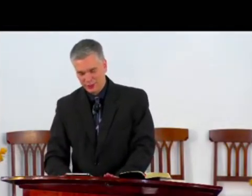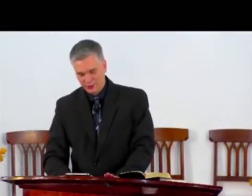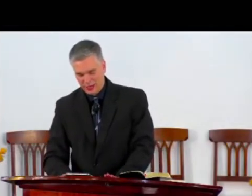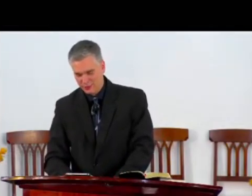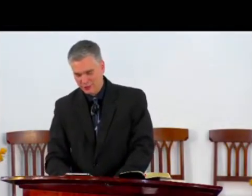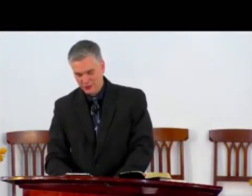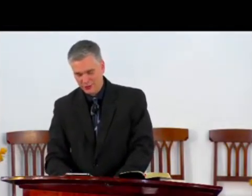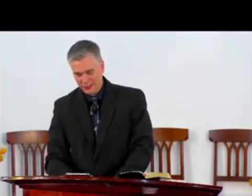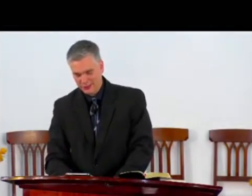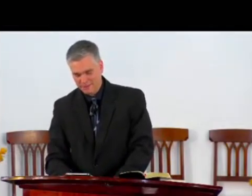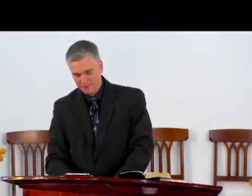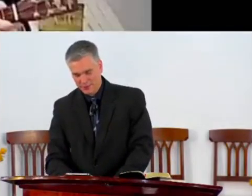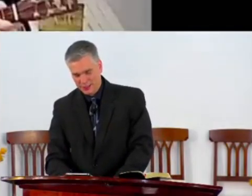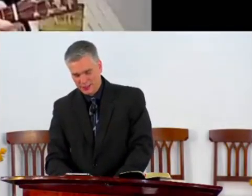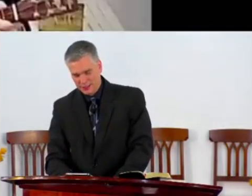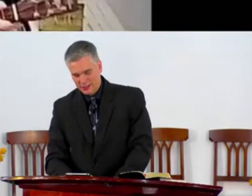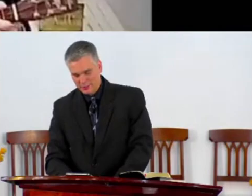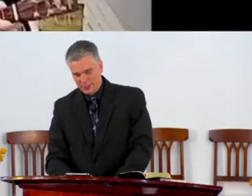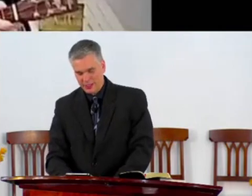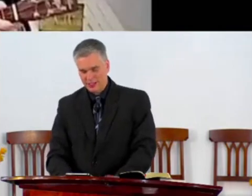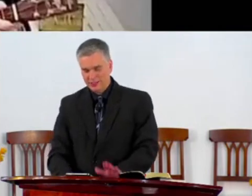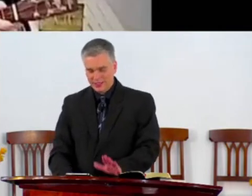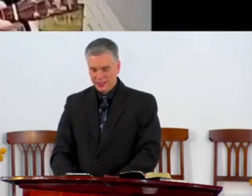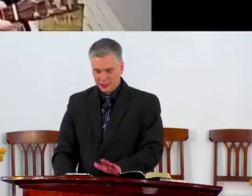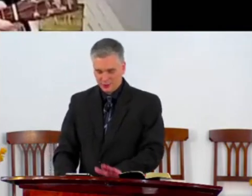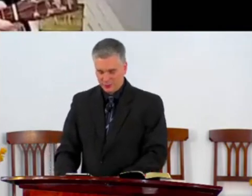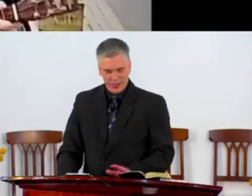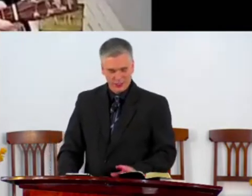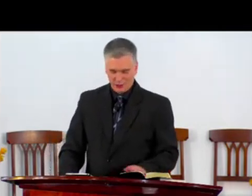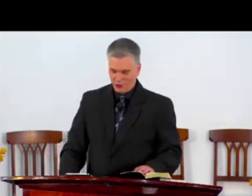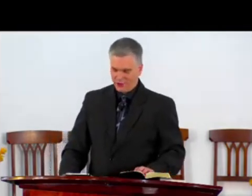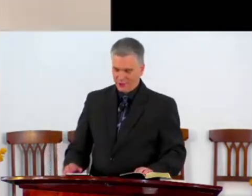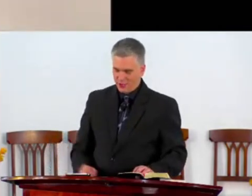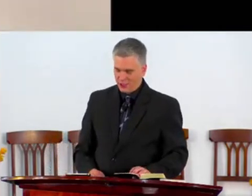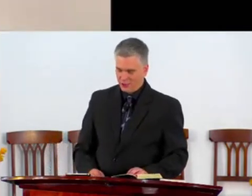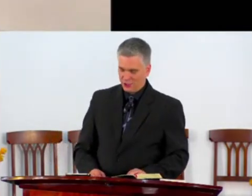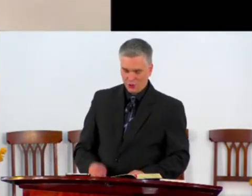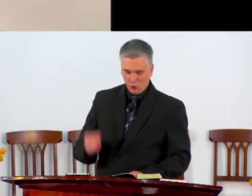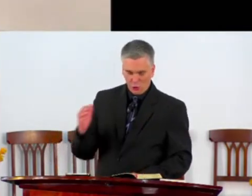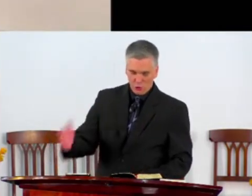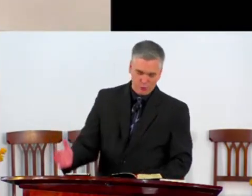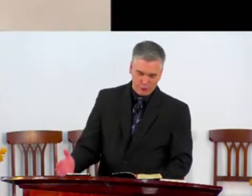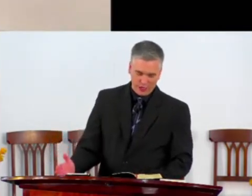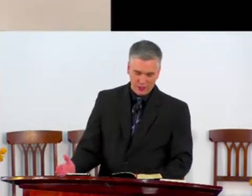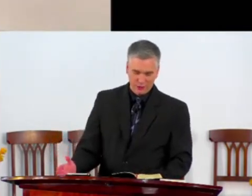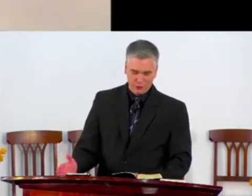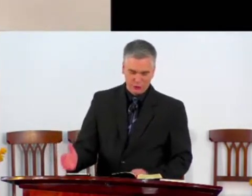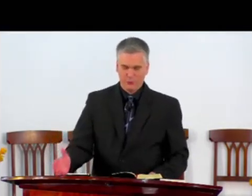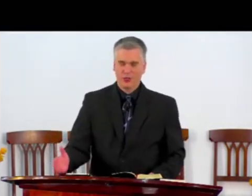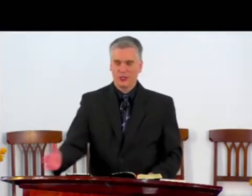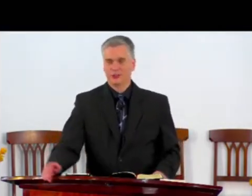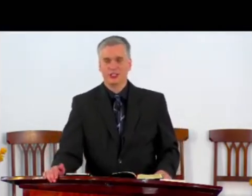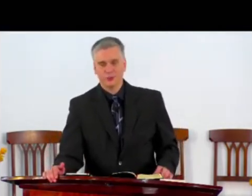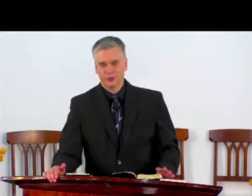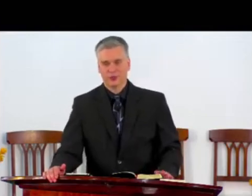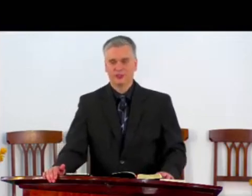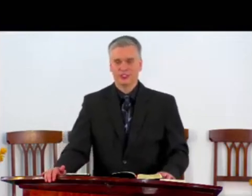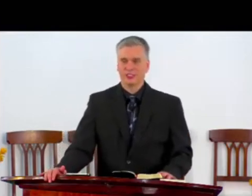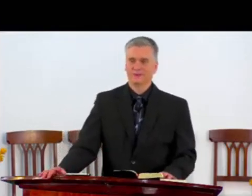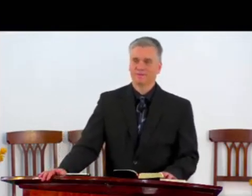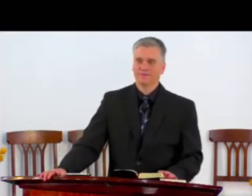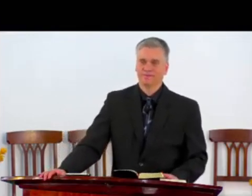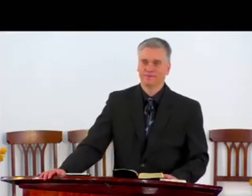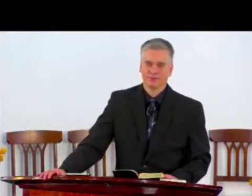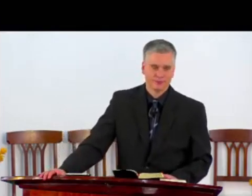para orarmos agora, para que Ele desperte novamente e cumpra os planos dEle para a sua vida.